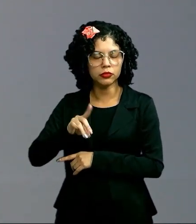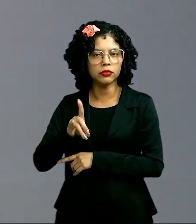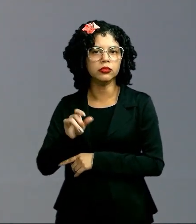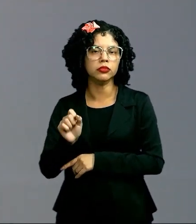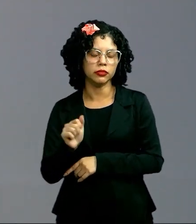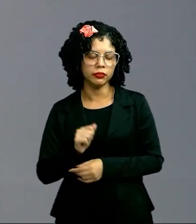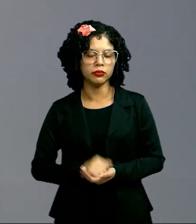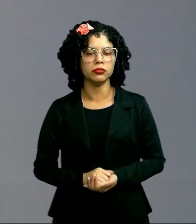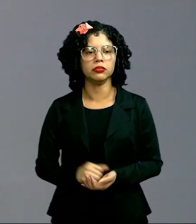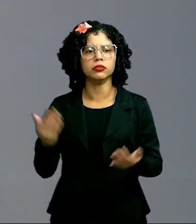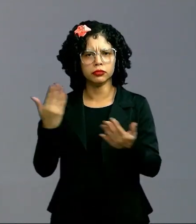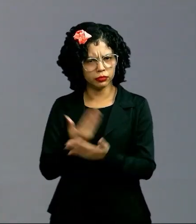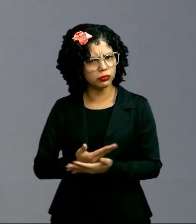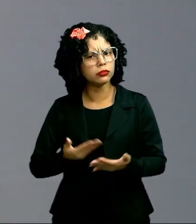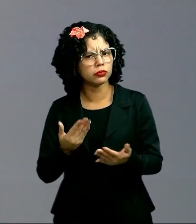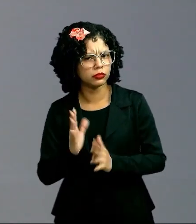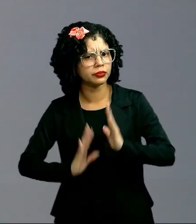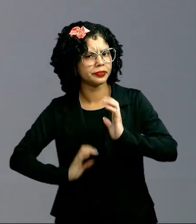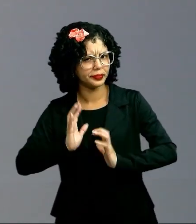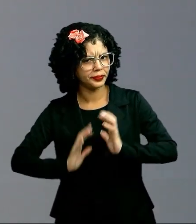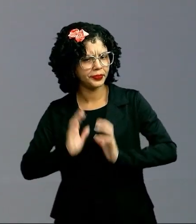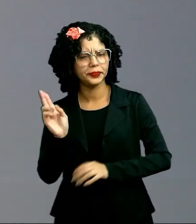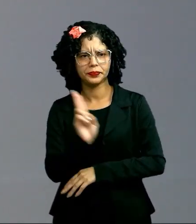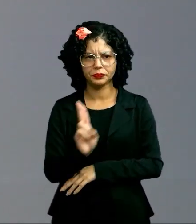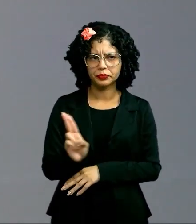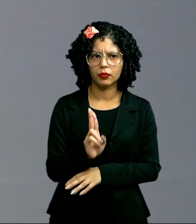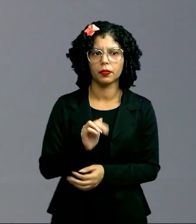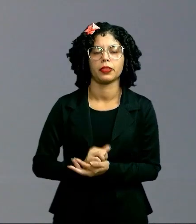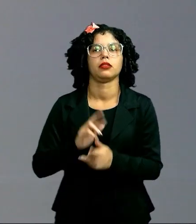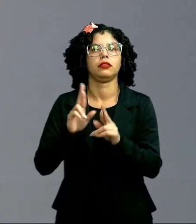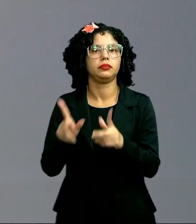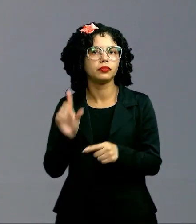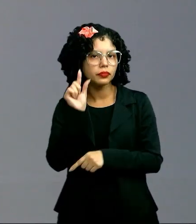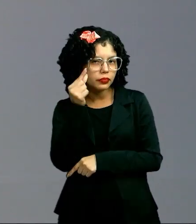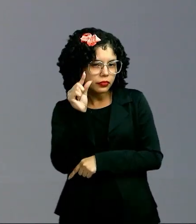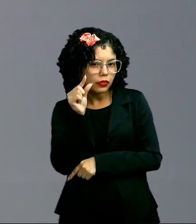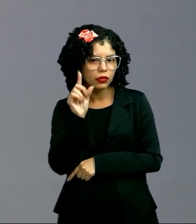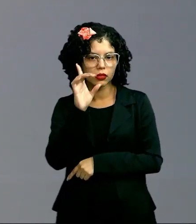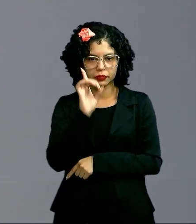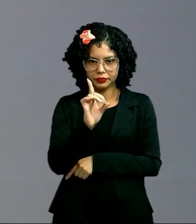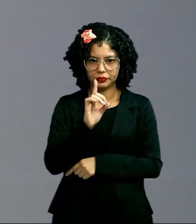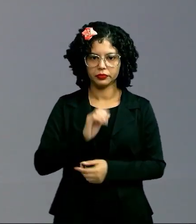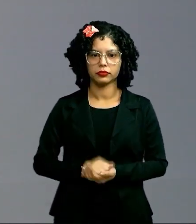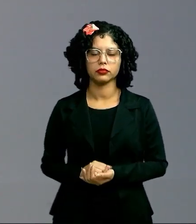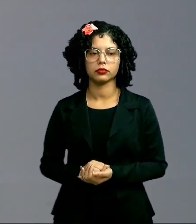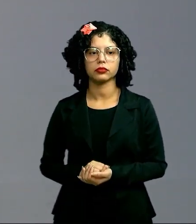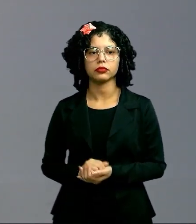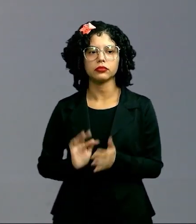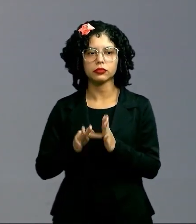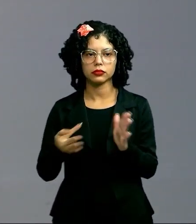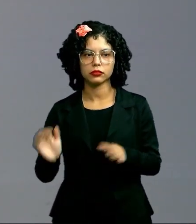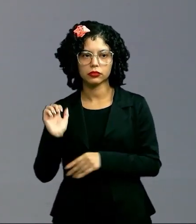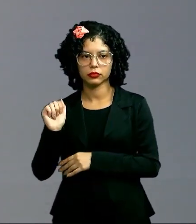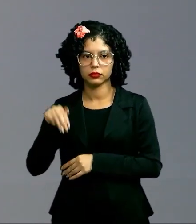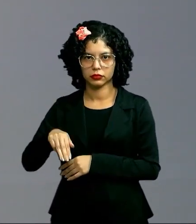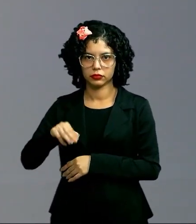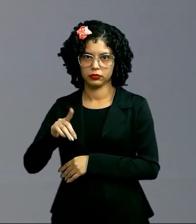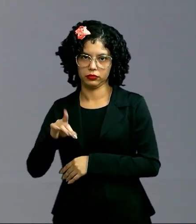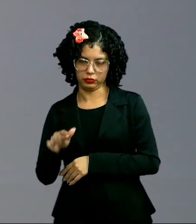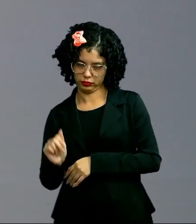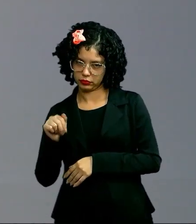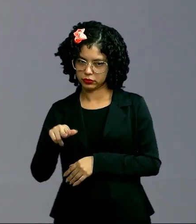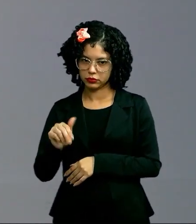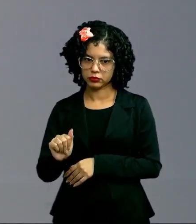Então, cuidado para não confundir os nomes, né? A diferença aí é um pequeno d. Então, eu vou ter a função amina